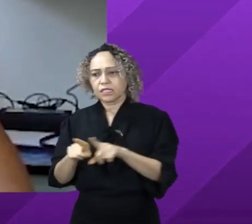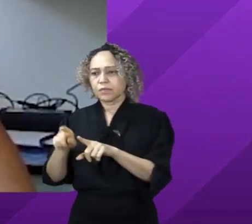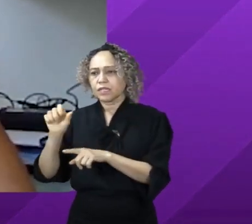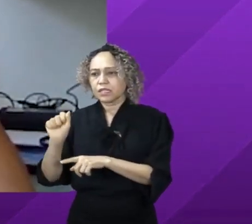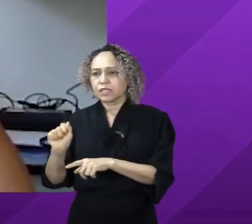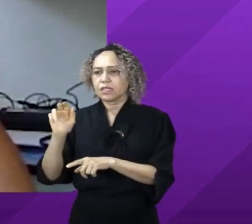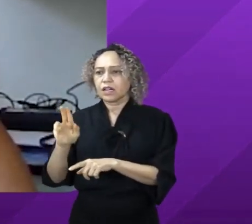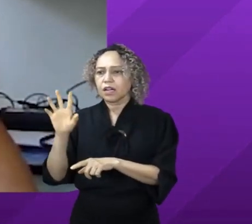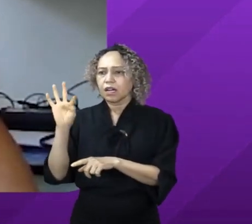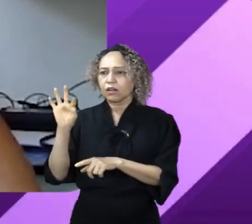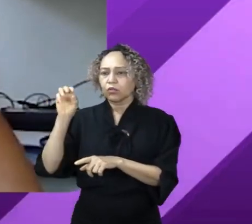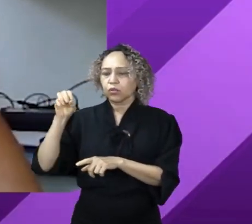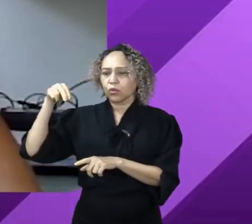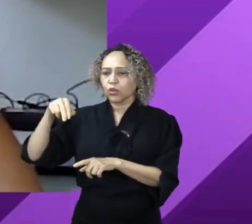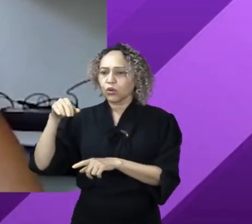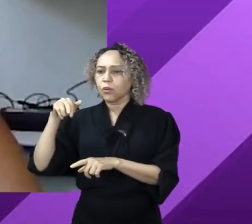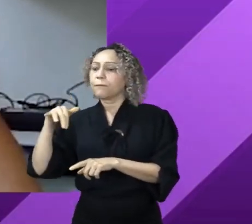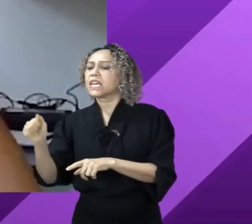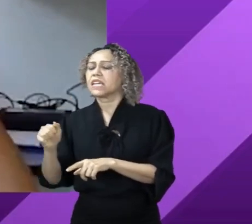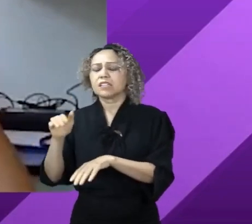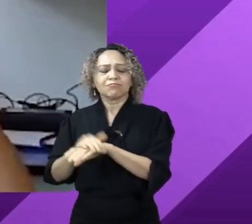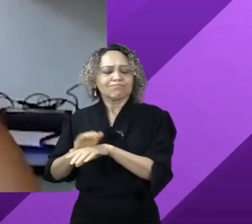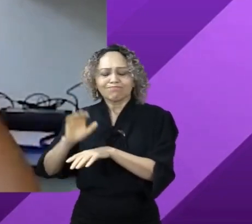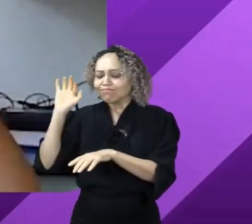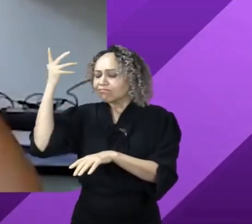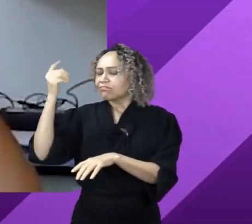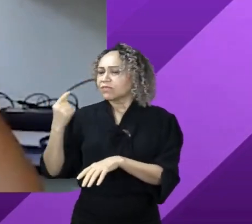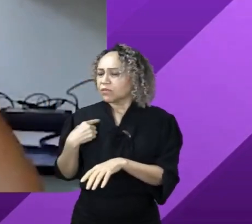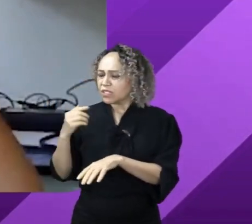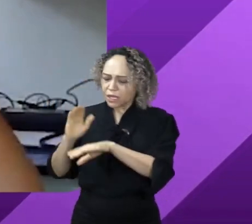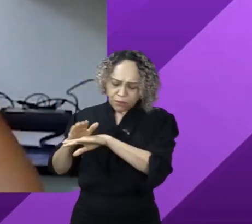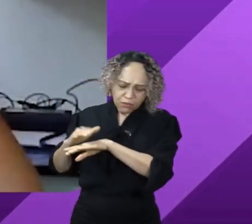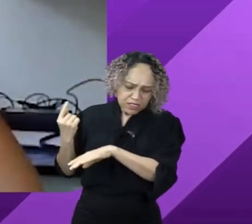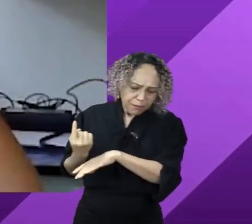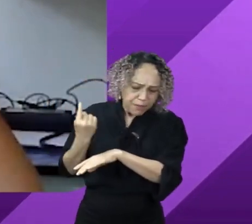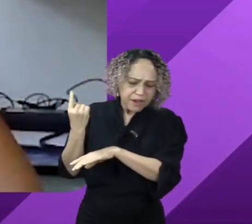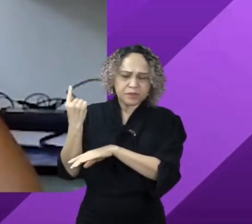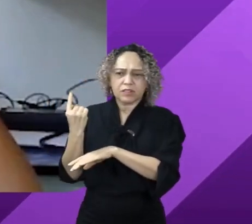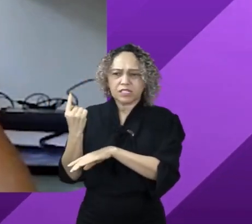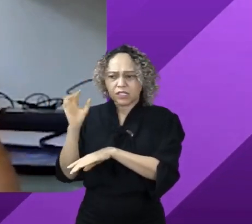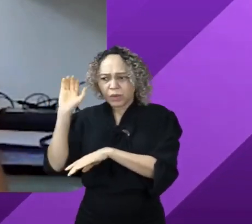maior tempo da sua vida. O maior tempo. Vai envelhecendo, mas envelhece com autonomia e